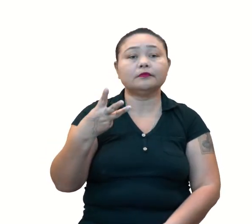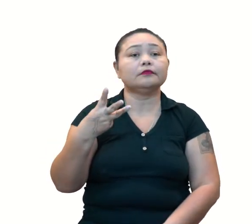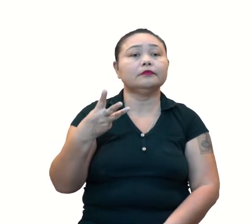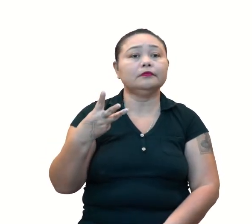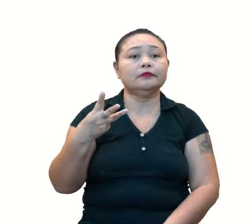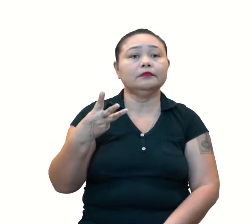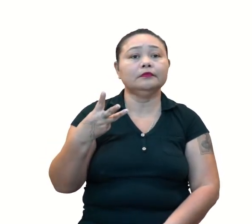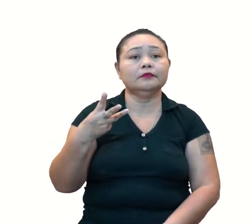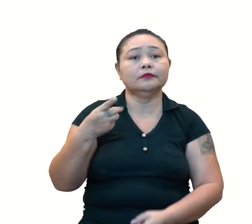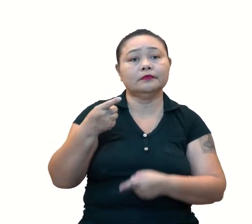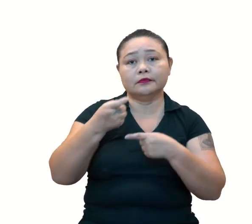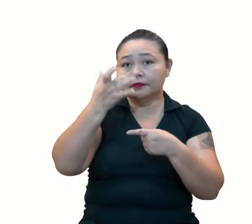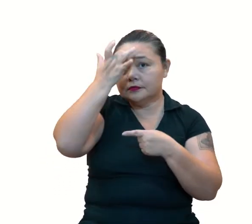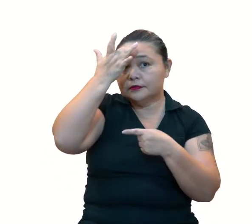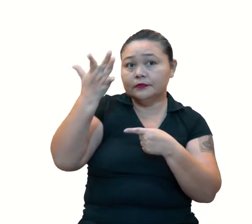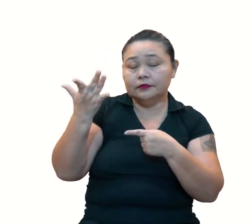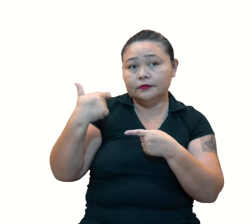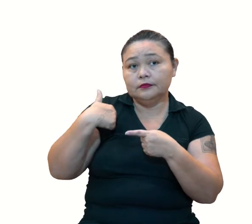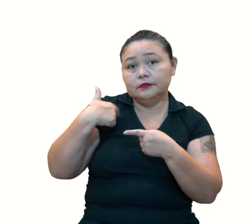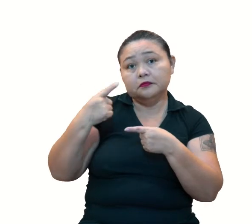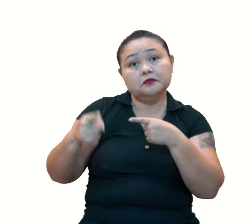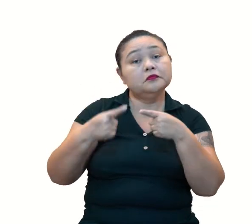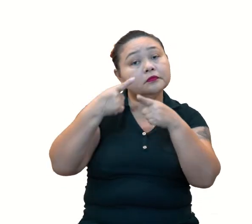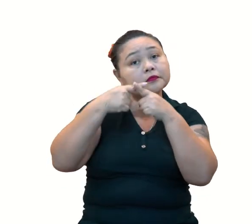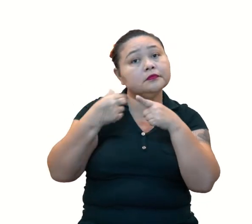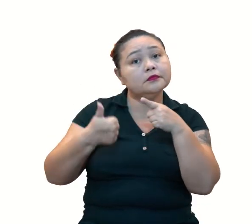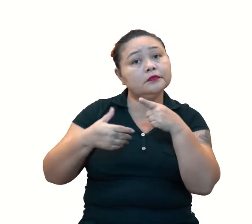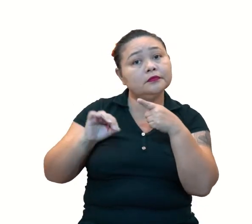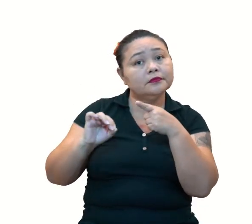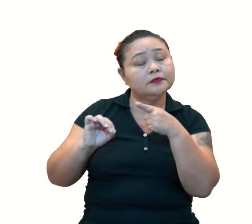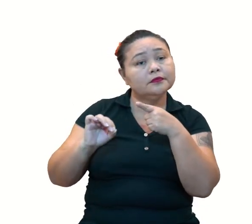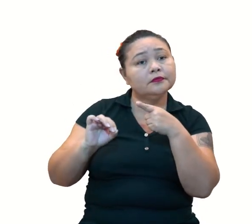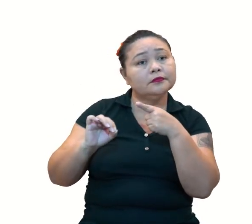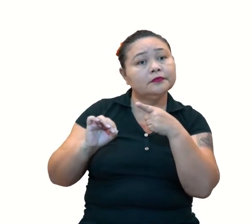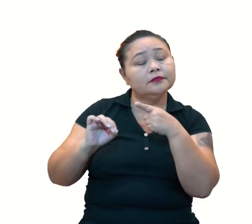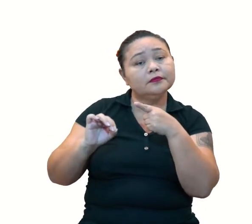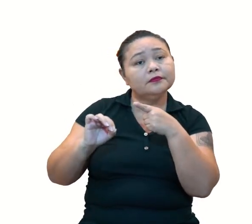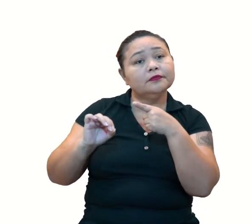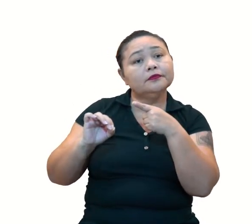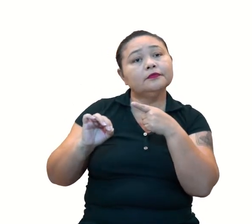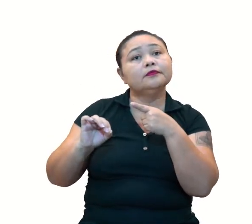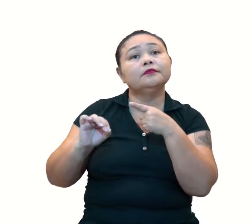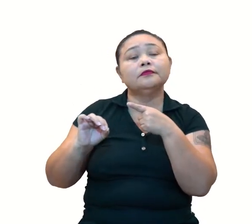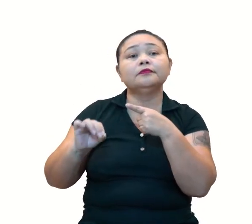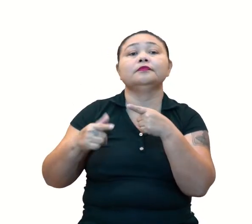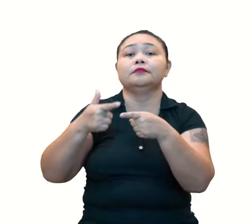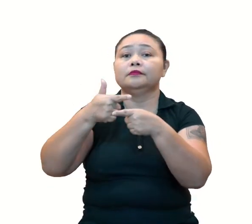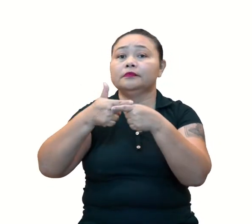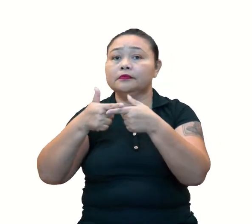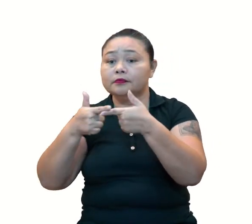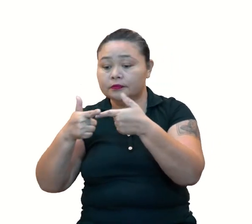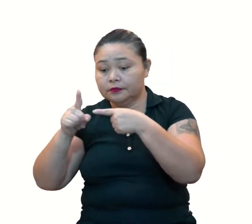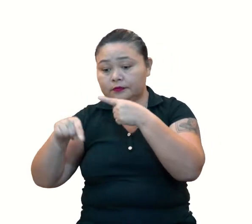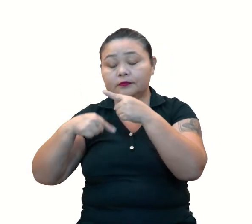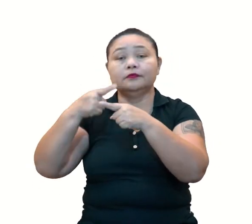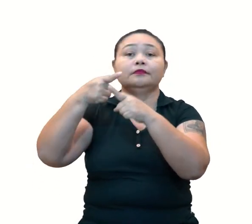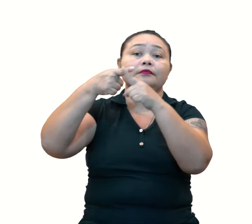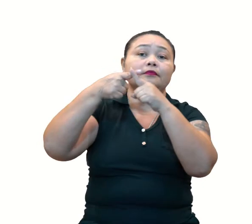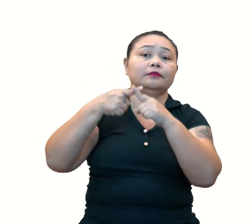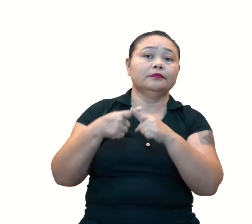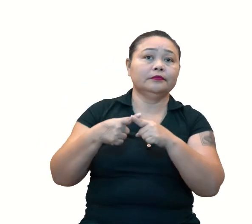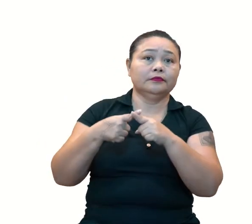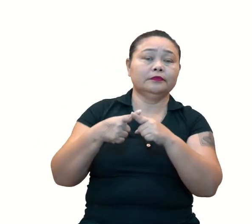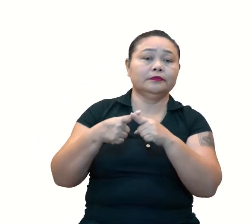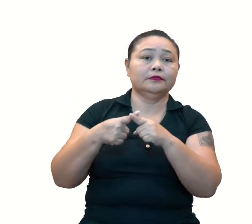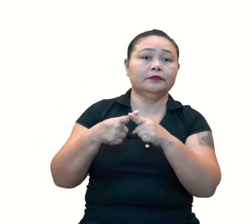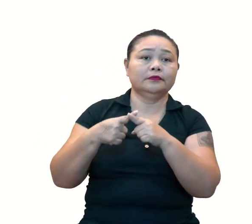1,73. Aí vai ficar fácil multiplicar por 10. Multiplicar por 10, né? Tá dividindo, vai passar multiplicando. E o meu x que